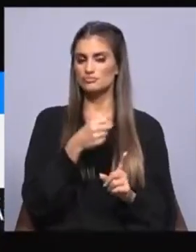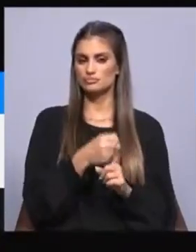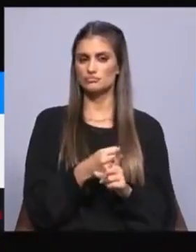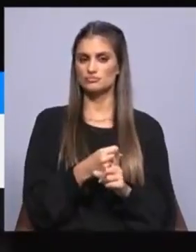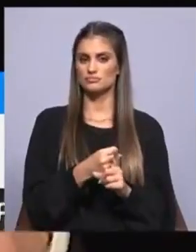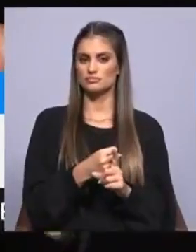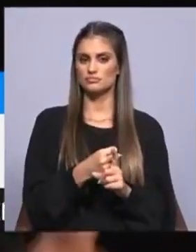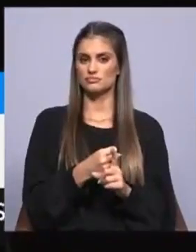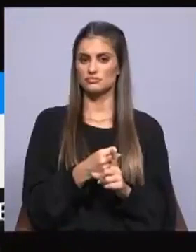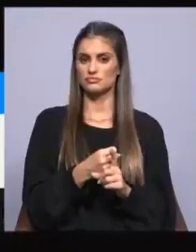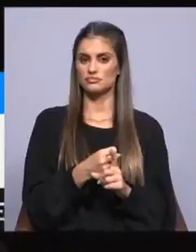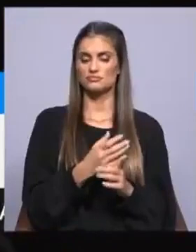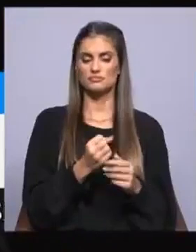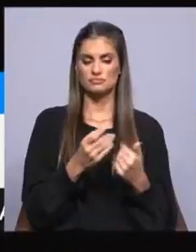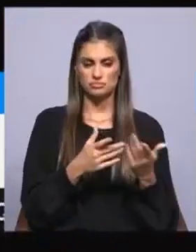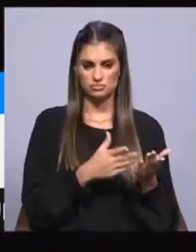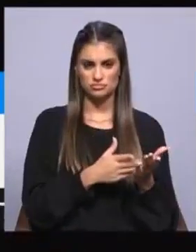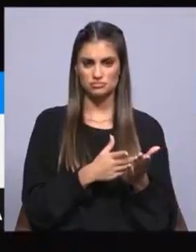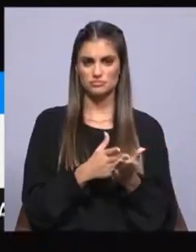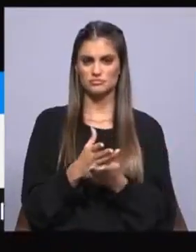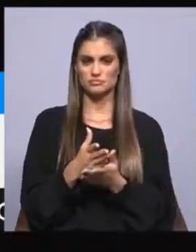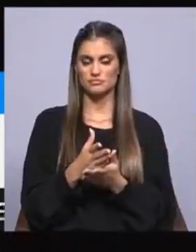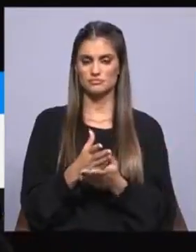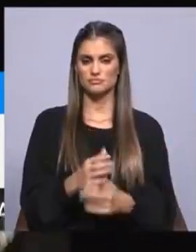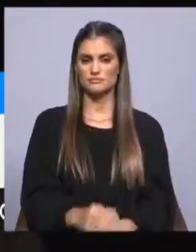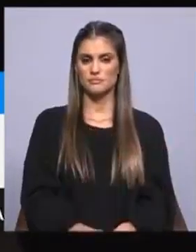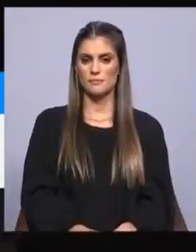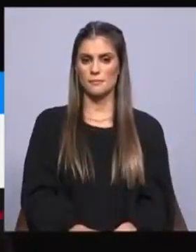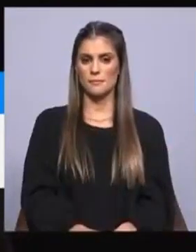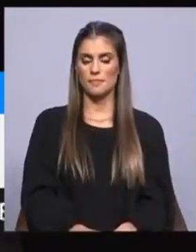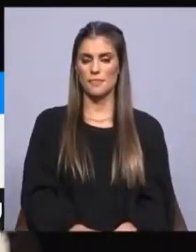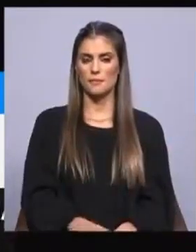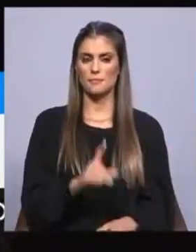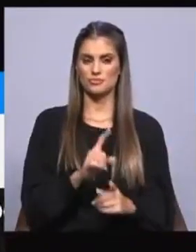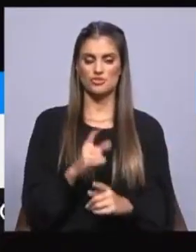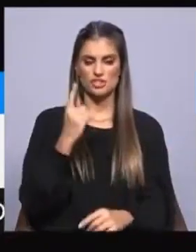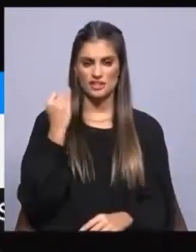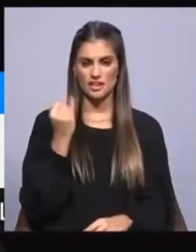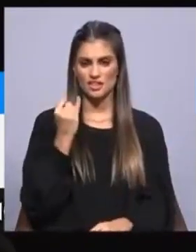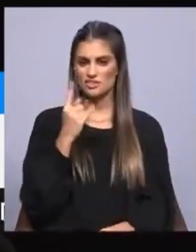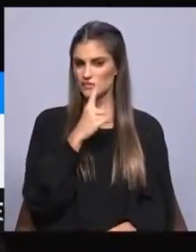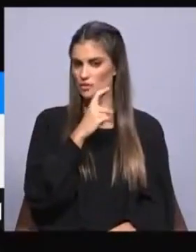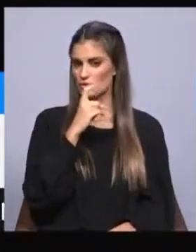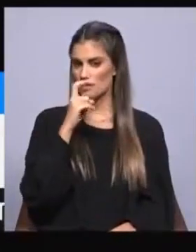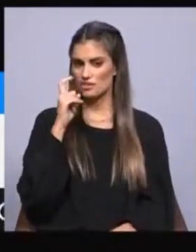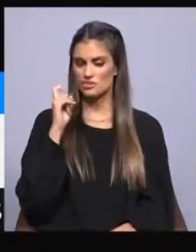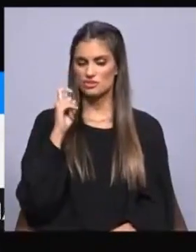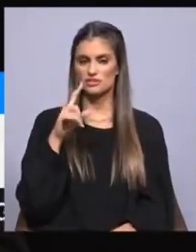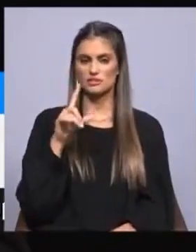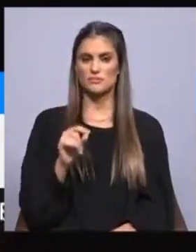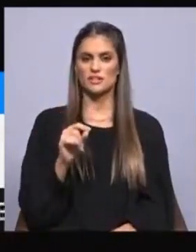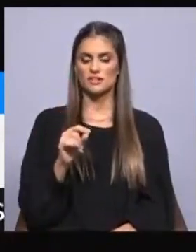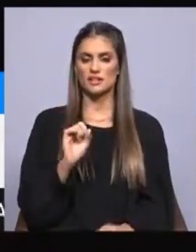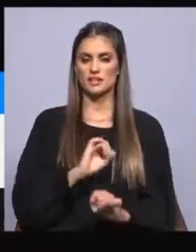procurar corresponder, portanto, a avanços que, mesmo com esta consciência das dificuldades, tendo em conta,